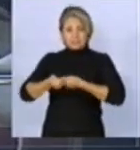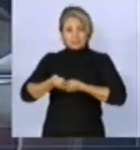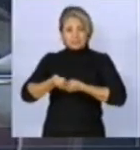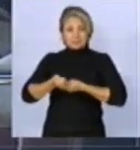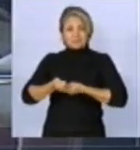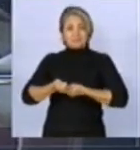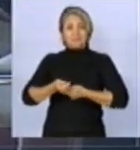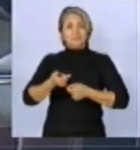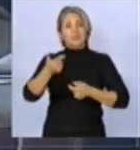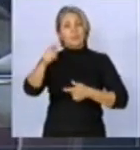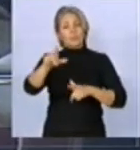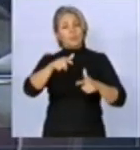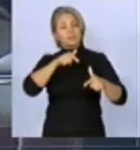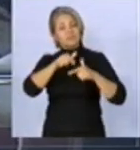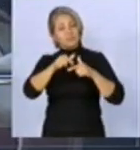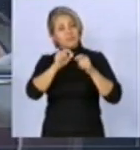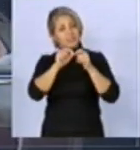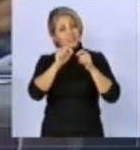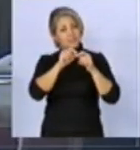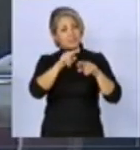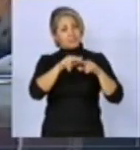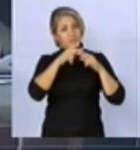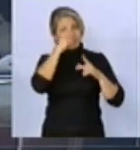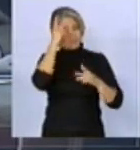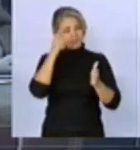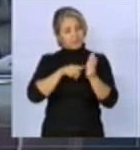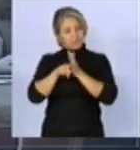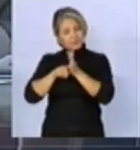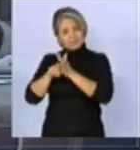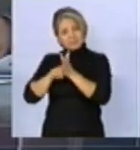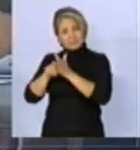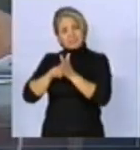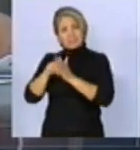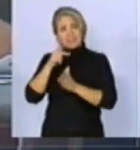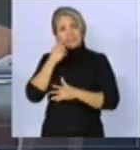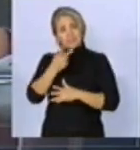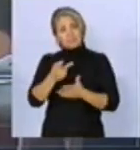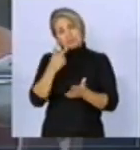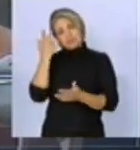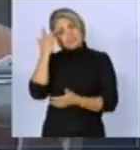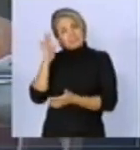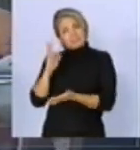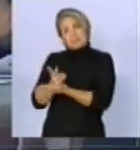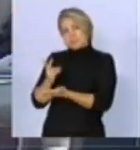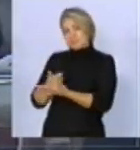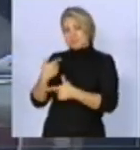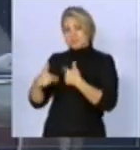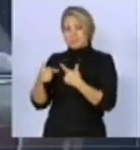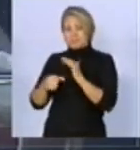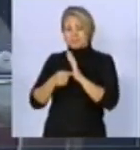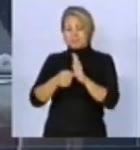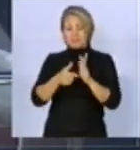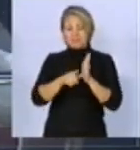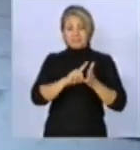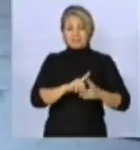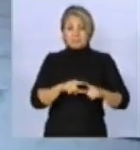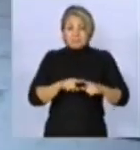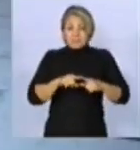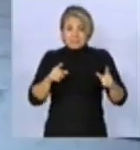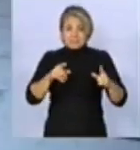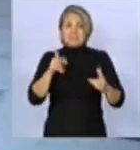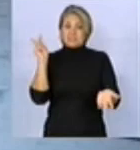e esse é o meu trabalho que foi feito pelo pessoal do PC já foi citado aqui não sei se é o mesmo trabalho que o rapaz encaminhou Mas se